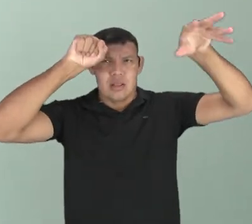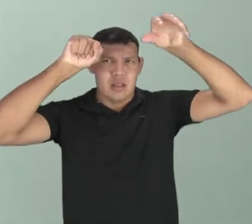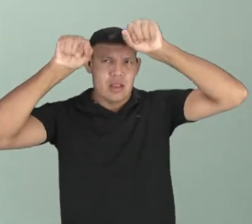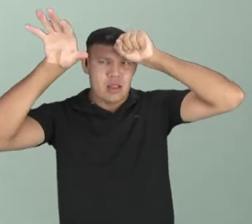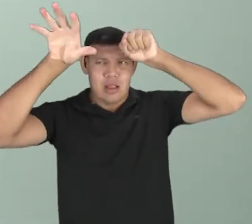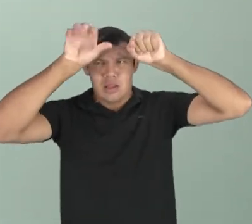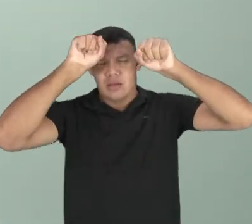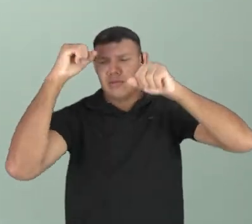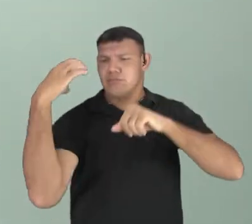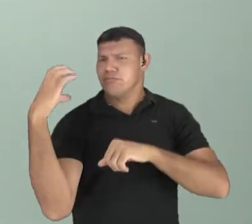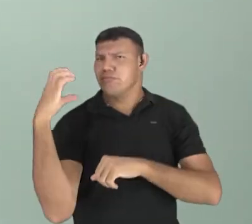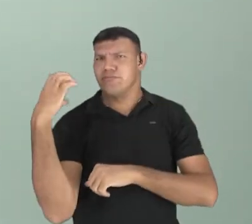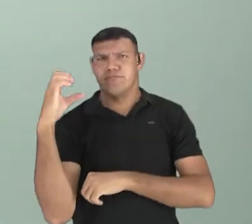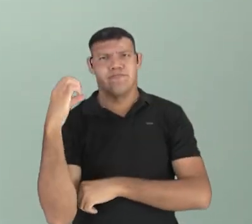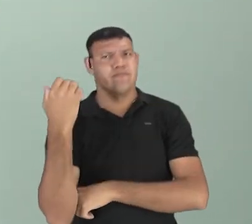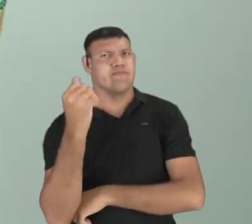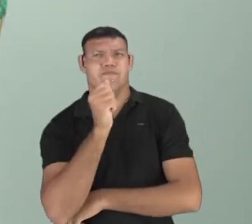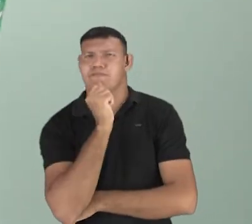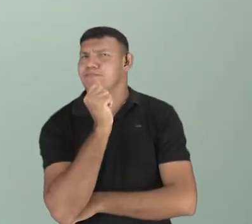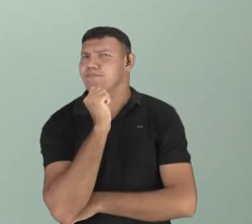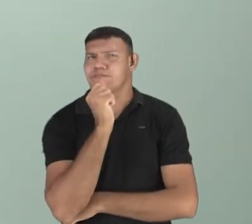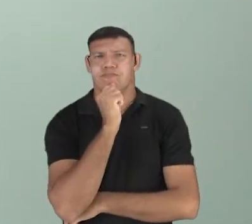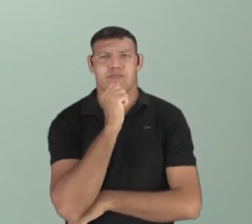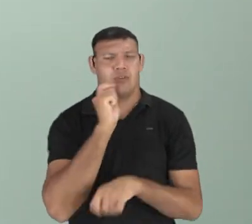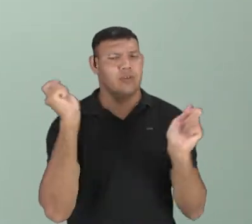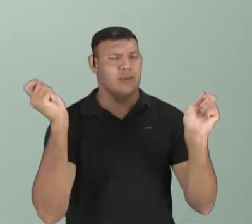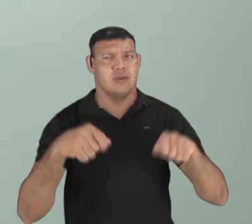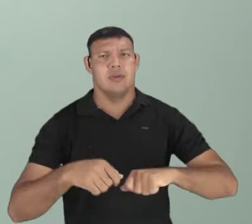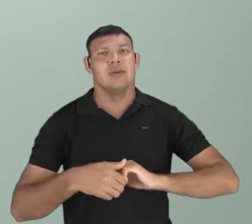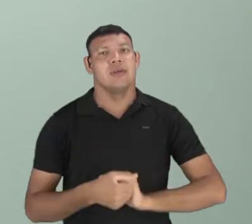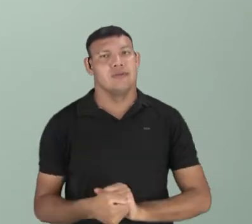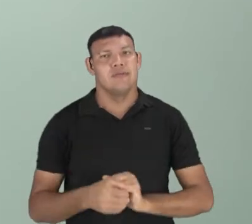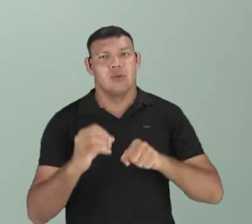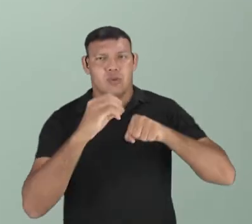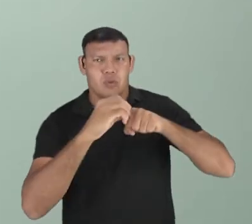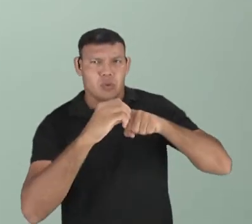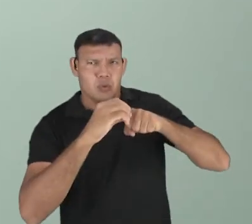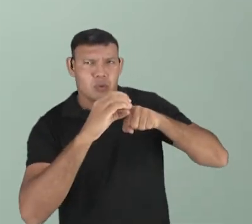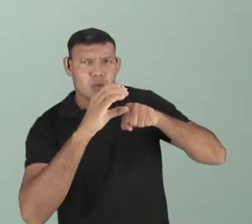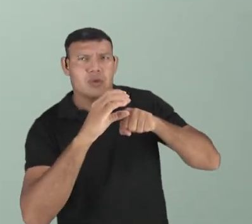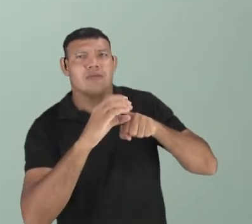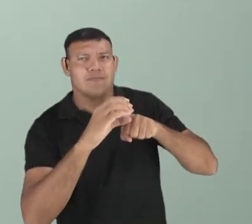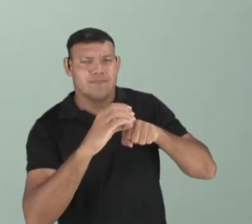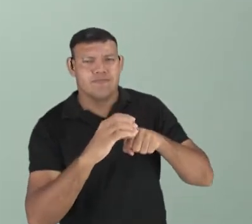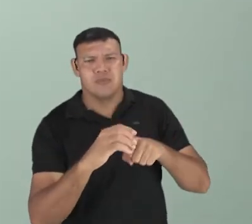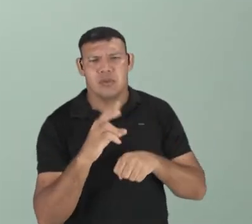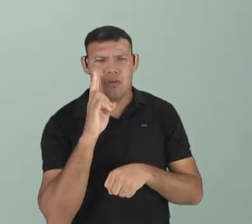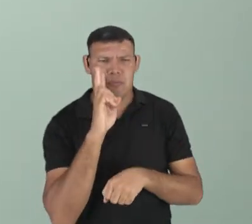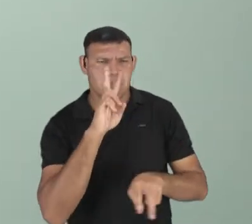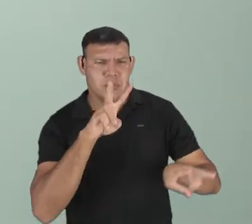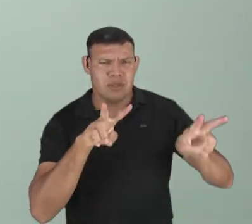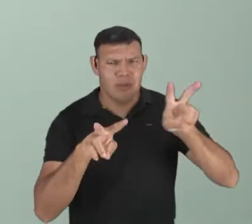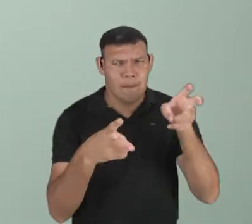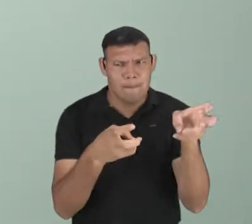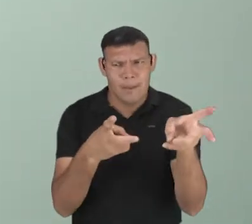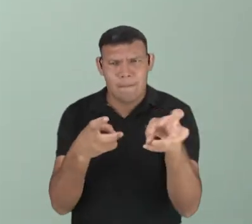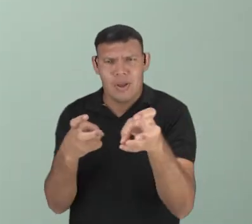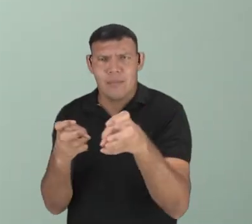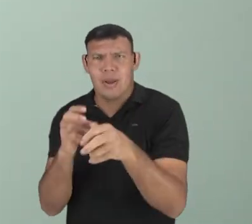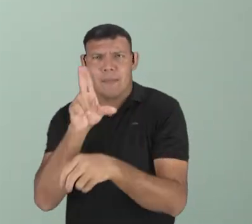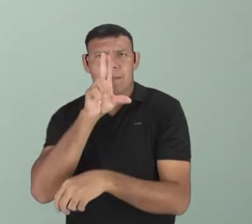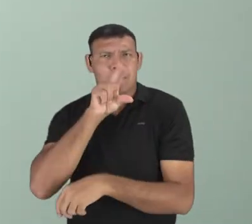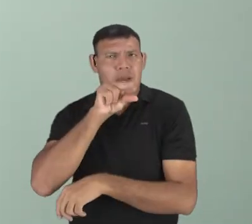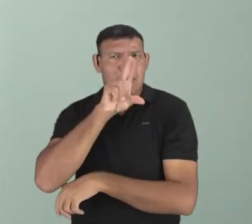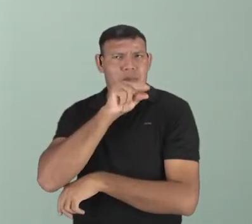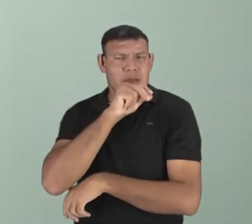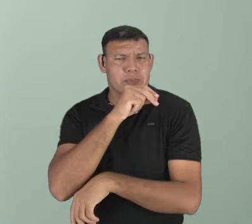pensar. Então eu consigo fazer um saber aqui, eu só consigo ver cisnes brancos, mas eu não posso